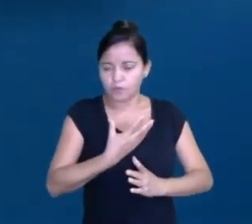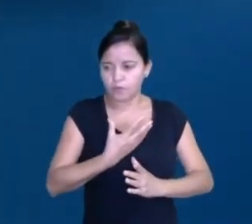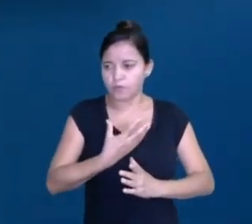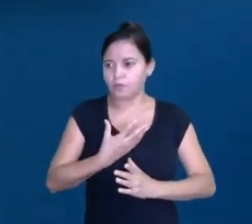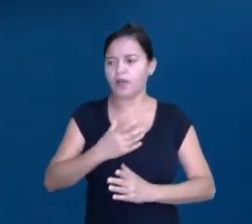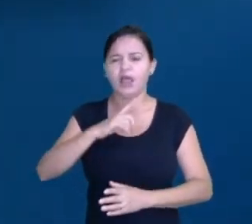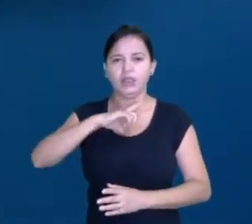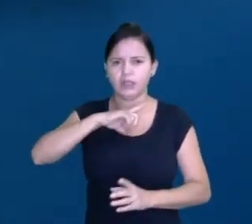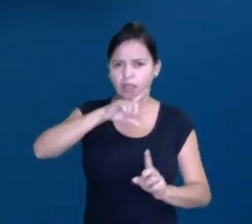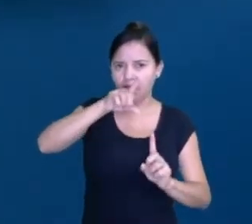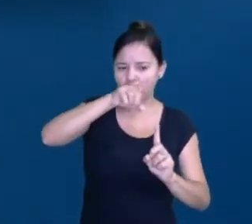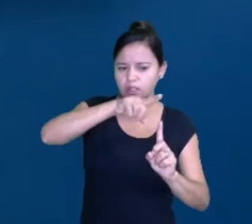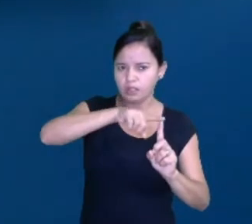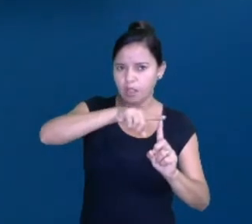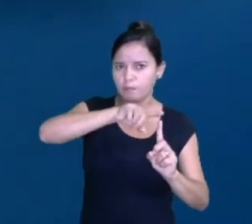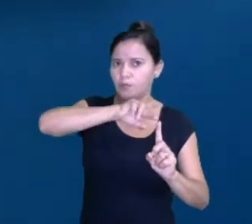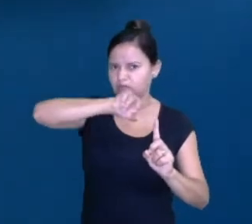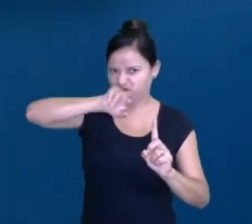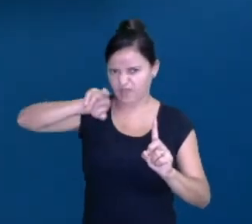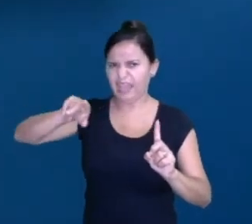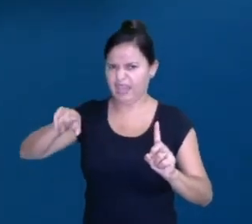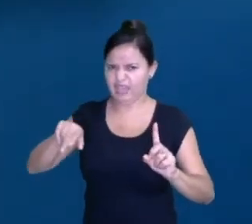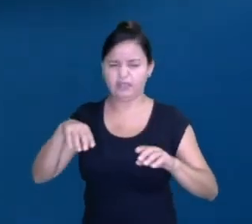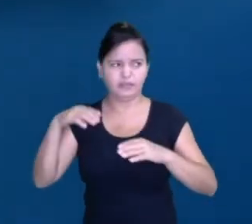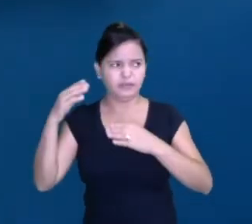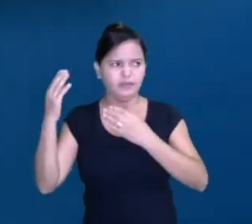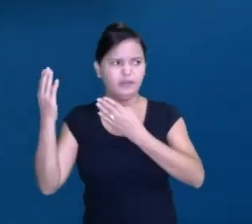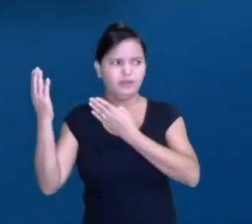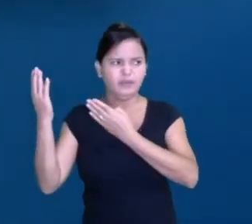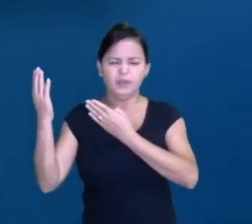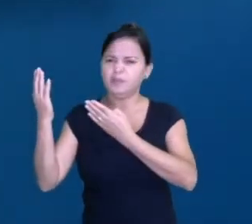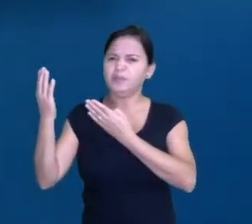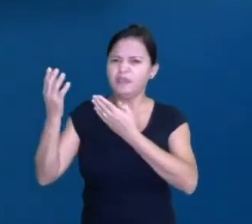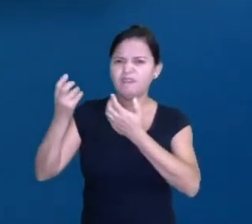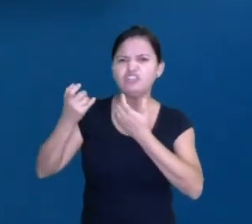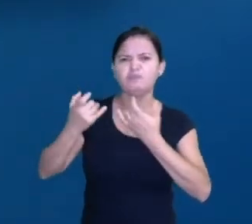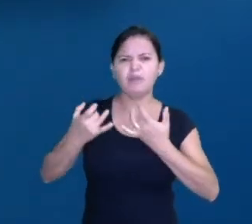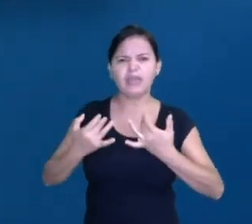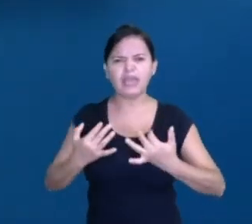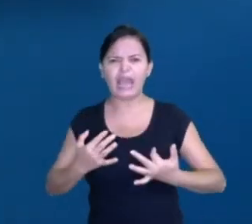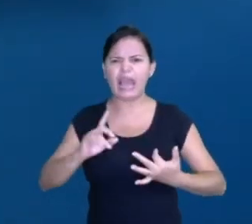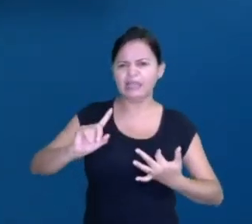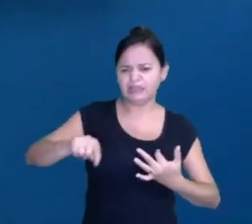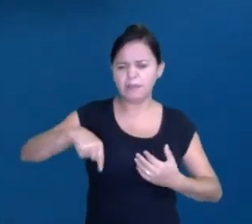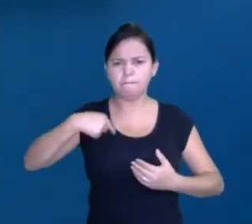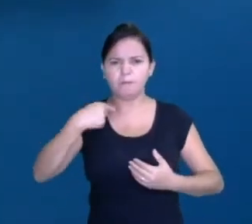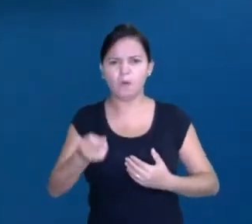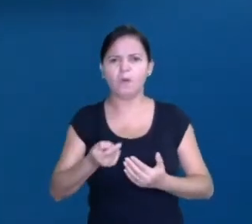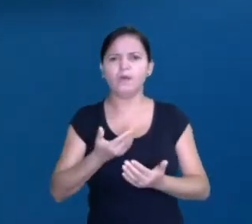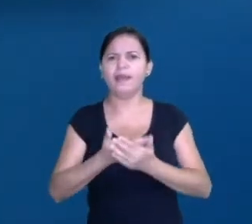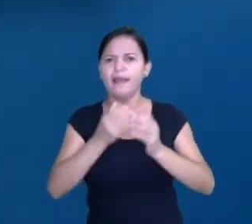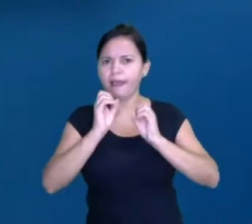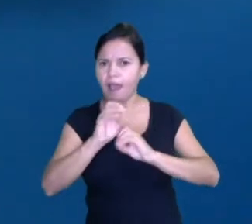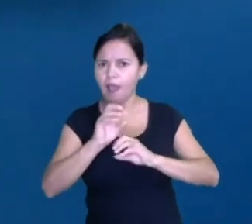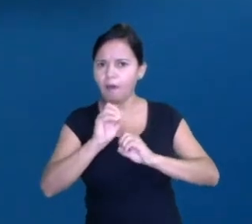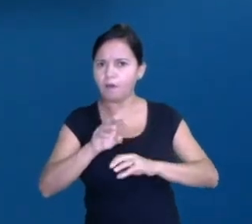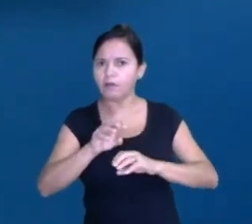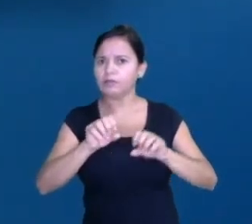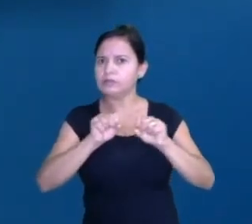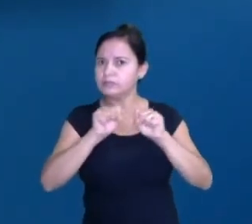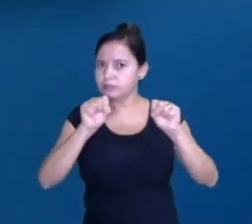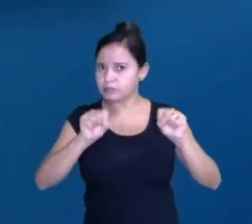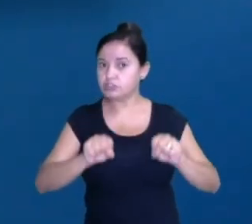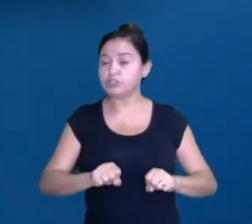outros hormônios, mas eu não vou destacar ele agora, gente, porque a gente vai ter uma aula que a gente vai falar só sobre o sistema endócrino e a gente vai reforçar isso. Mas eu queria chamar a